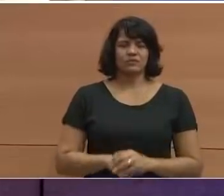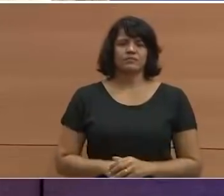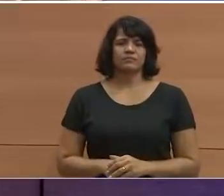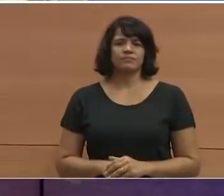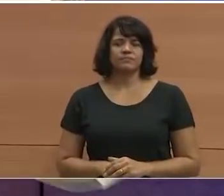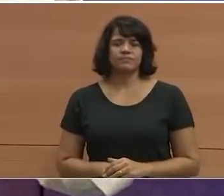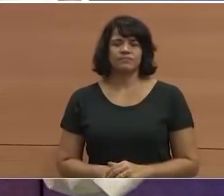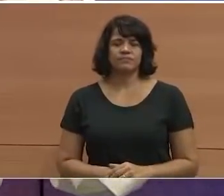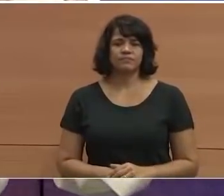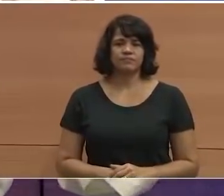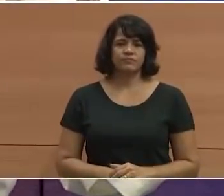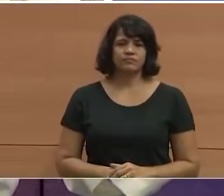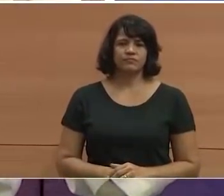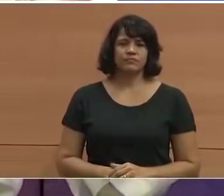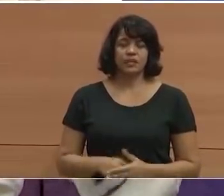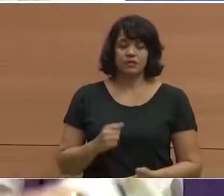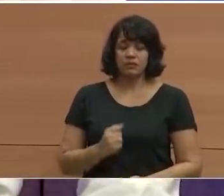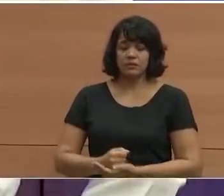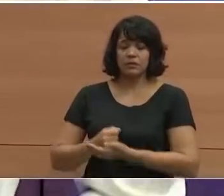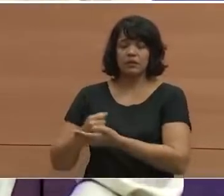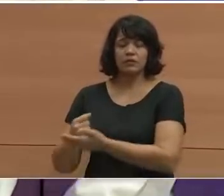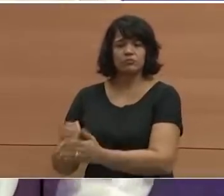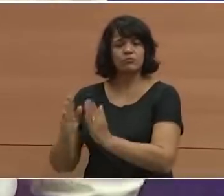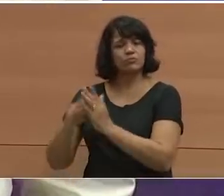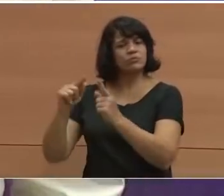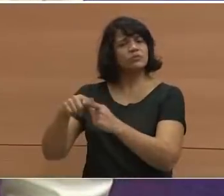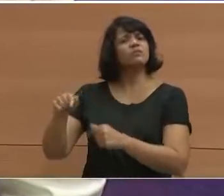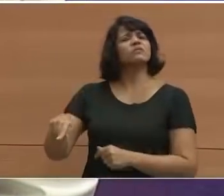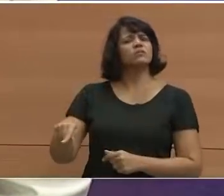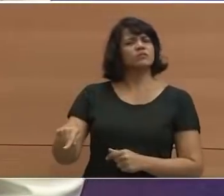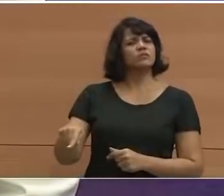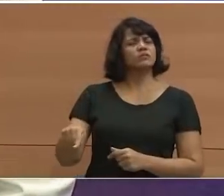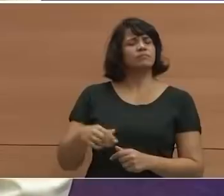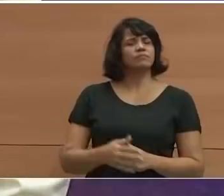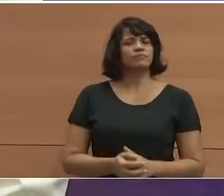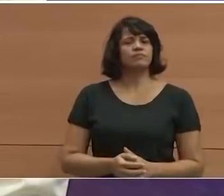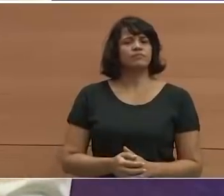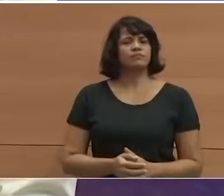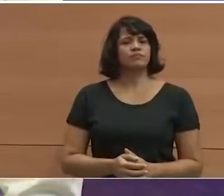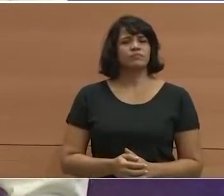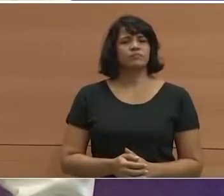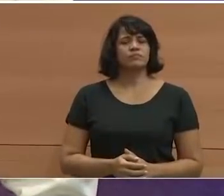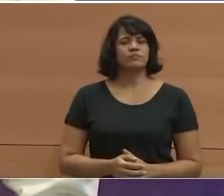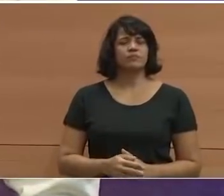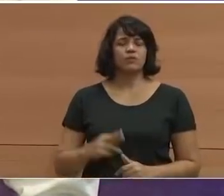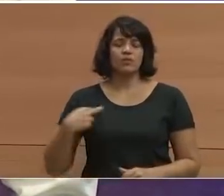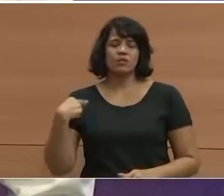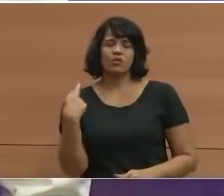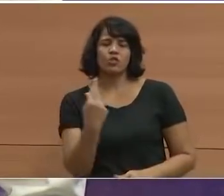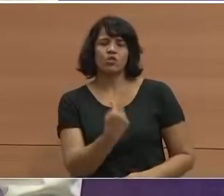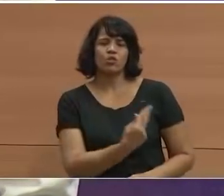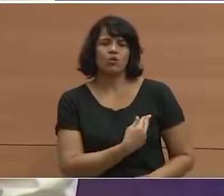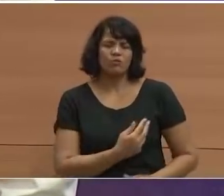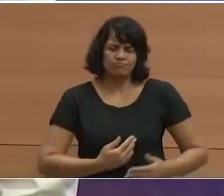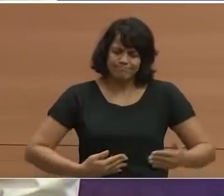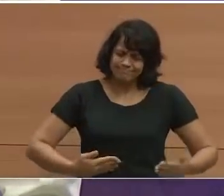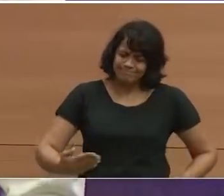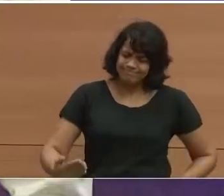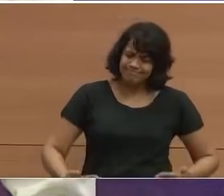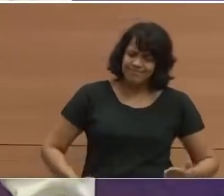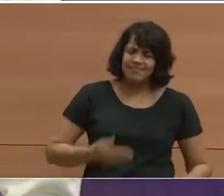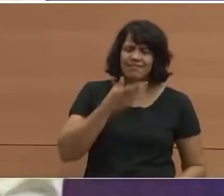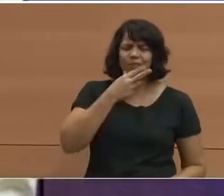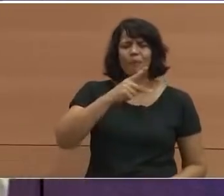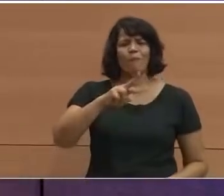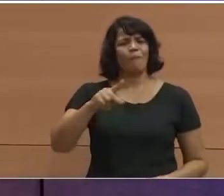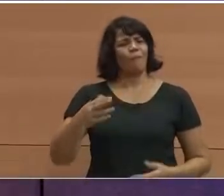verdade, essa igreja. Segundo fosse instruído por Epáfras, nosso amado conservo, e